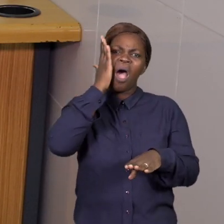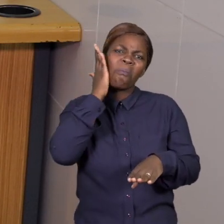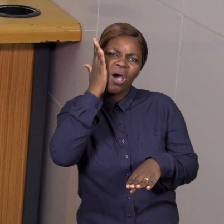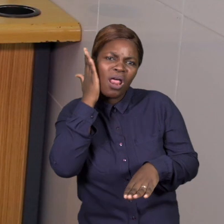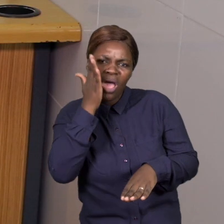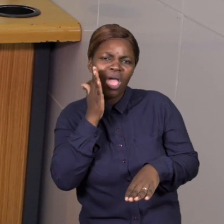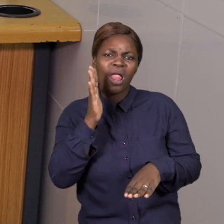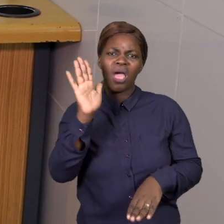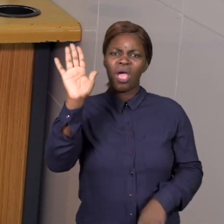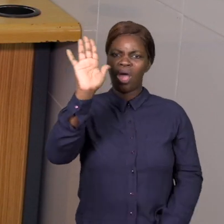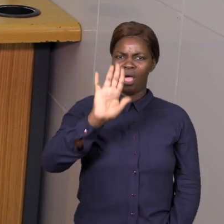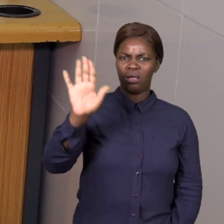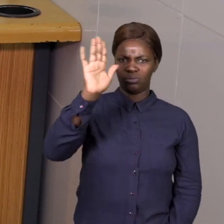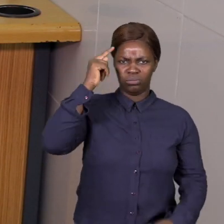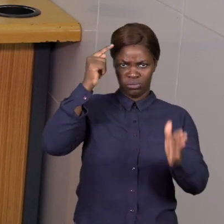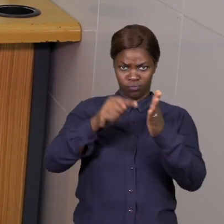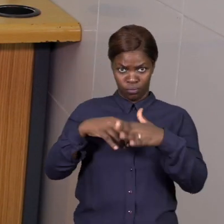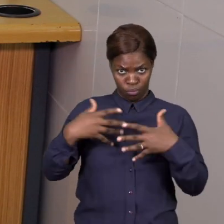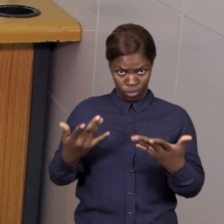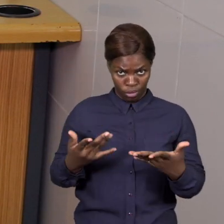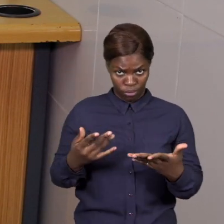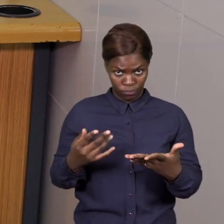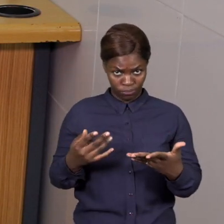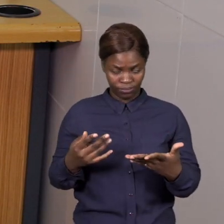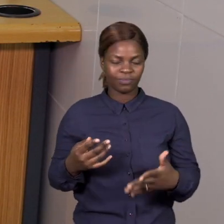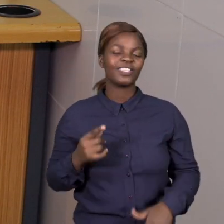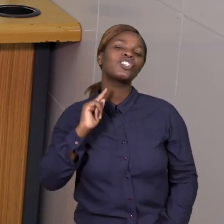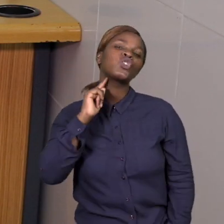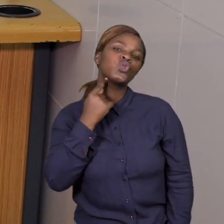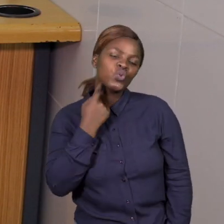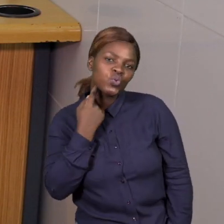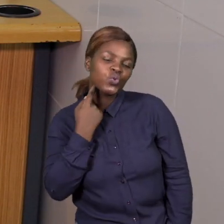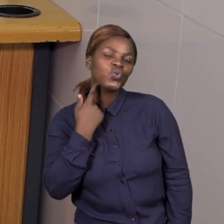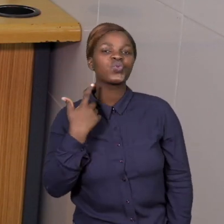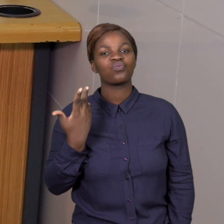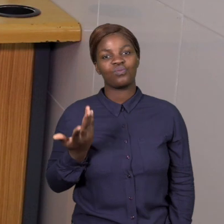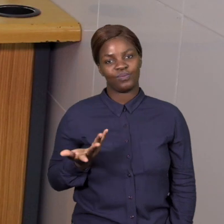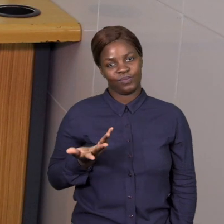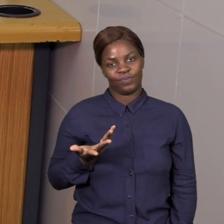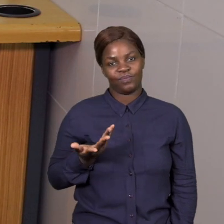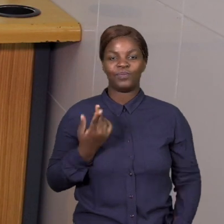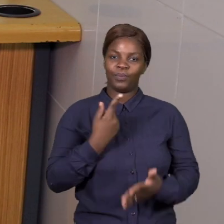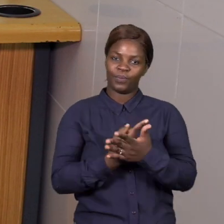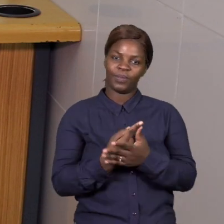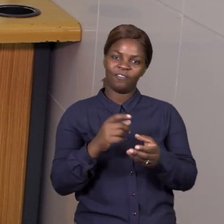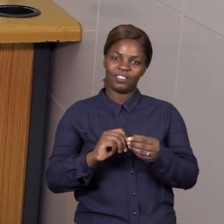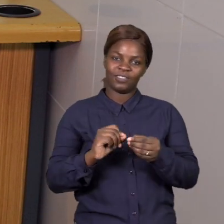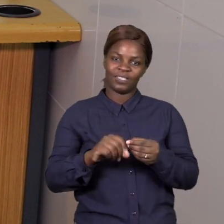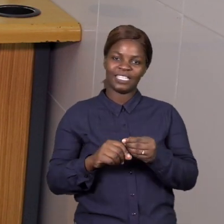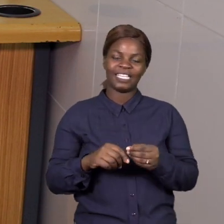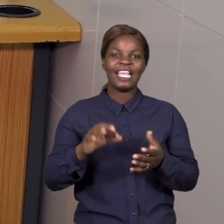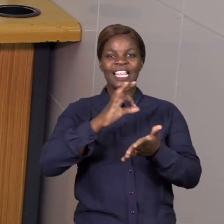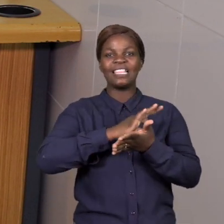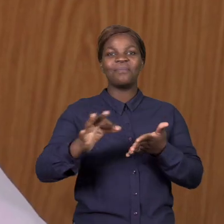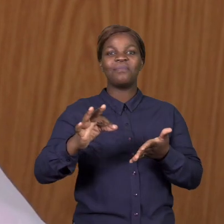porque ou deve estar suja porque consumiu algum alimento daquela cor. Então, temos que fazer a escovagem de dentro para